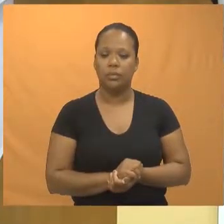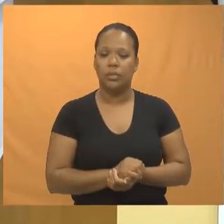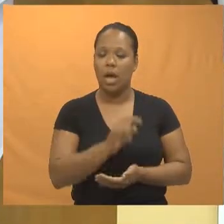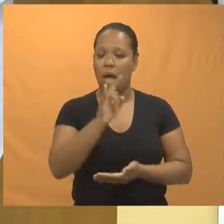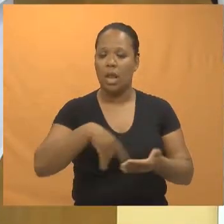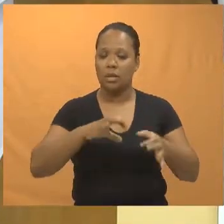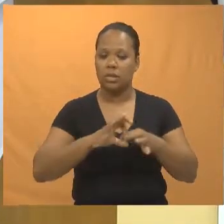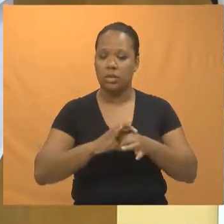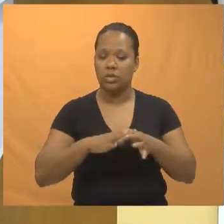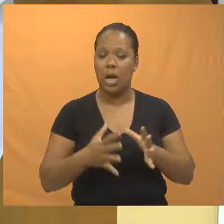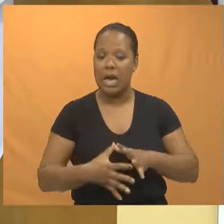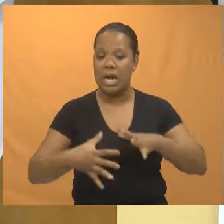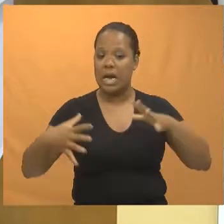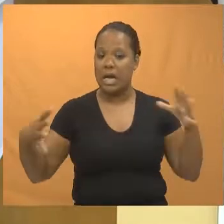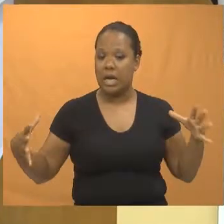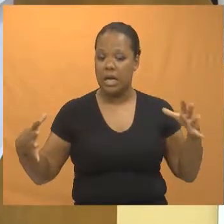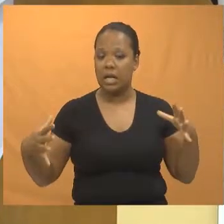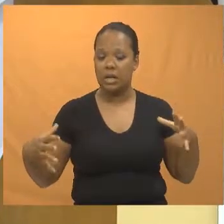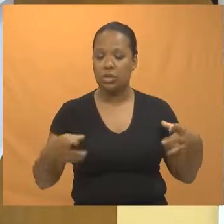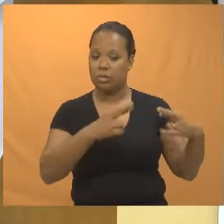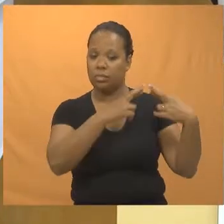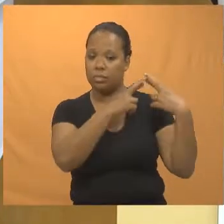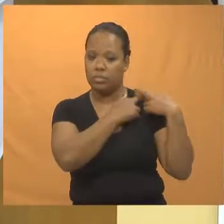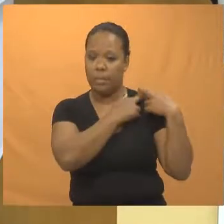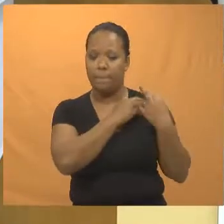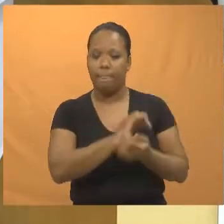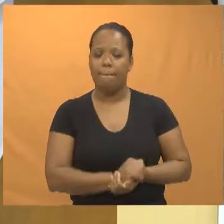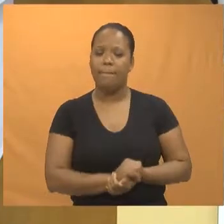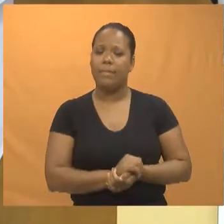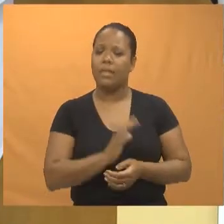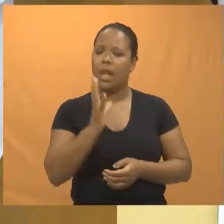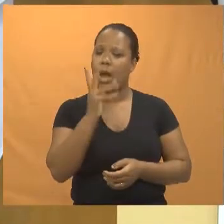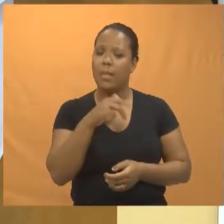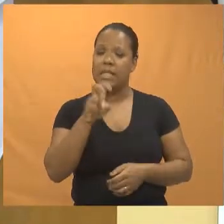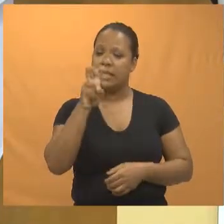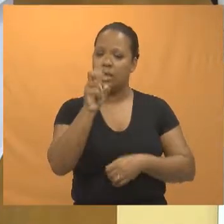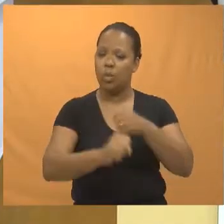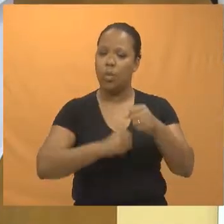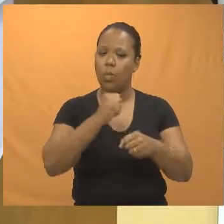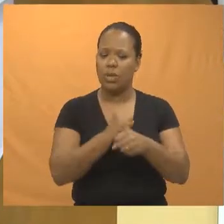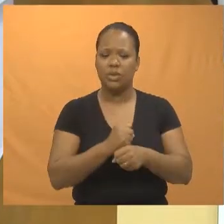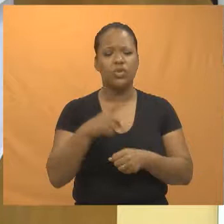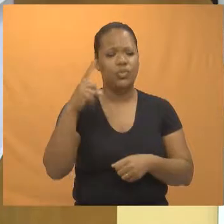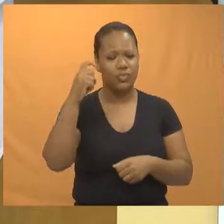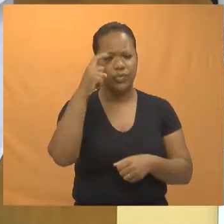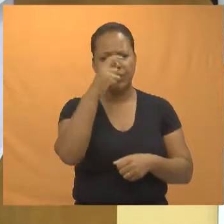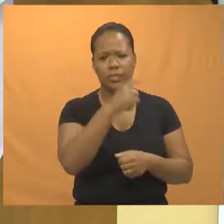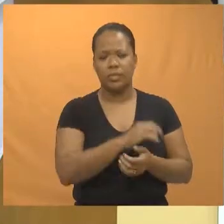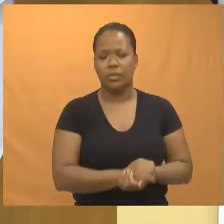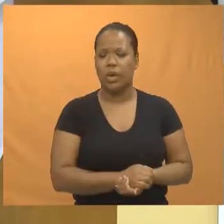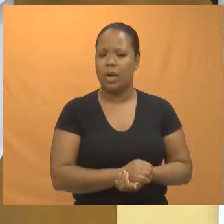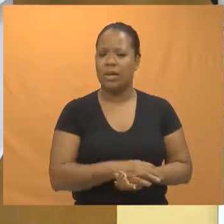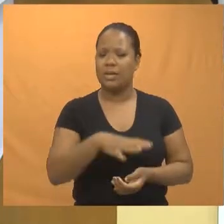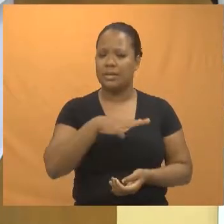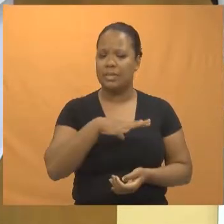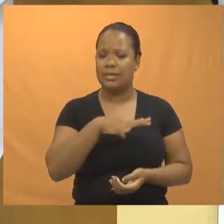licenças de grande porte, elas poderão ser pleiteadas daqui 5 anos. Eu acho que vai ser muito difícil o município de